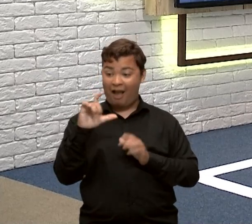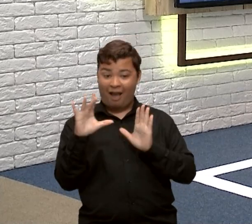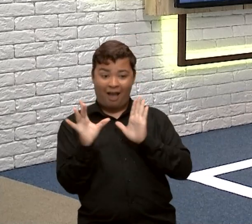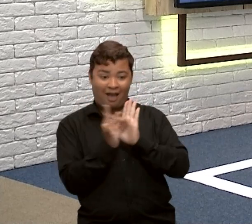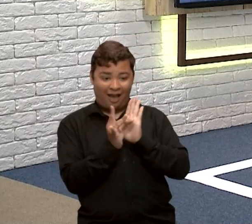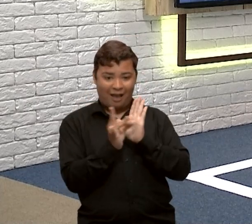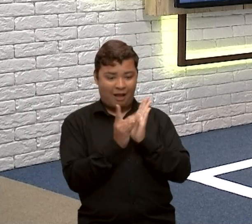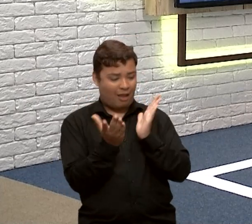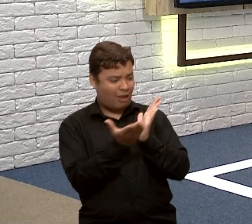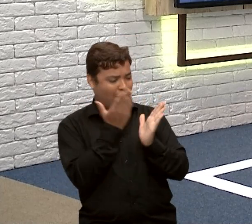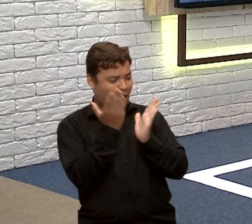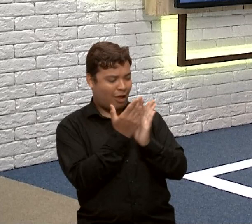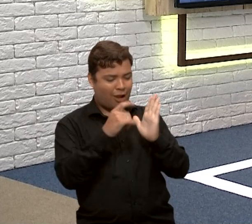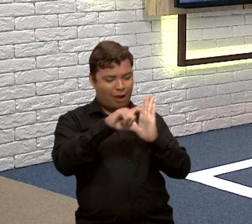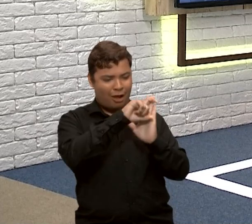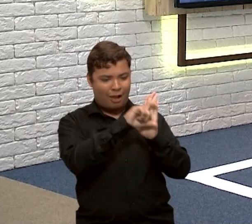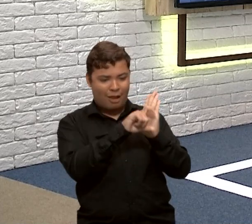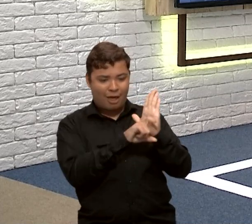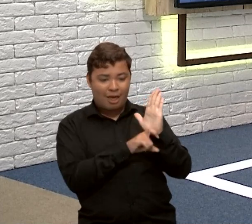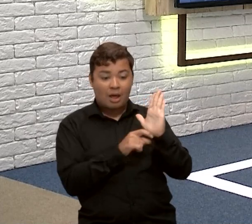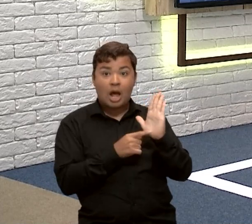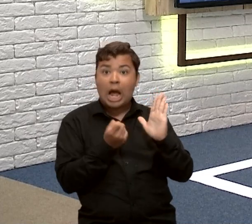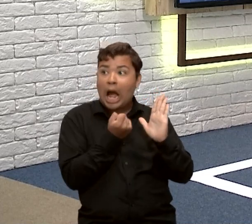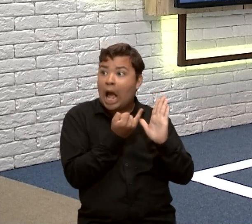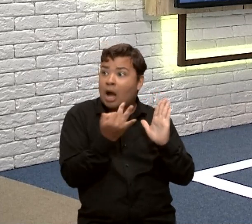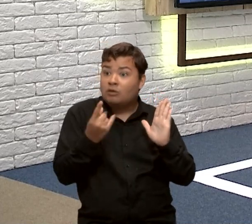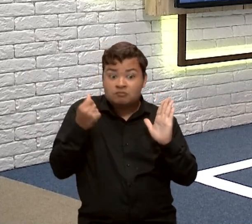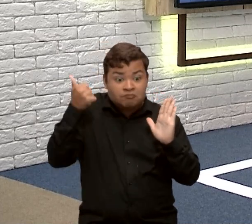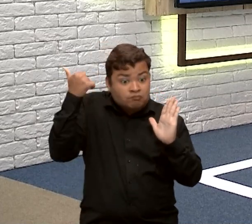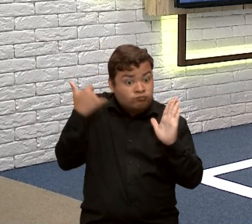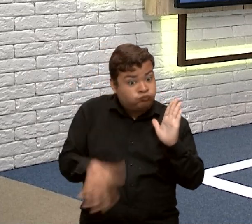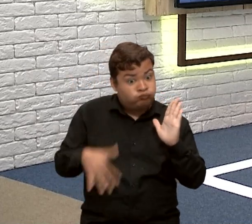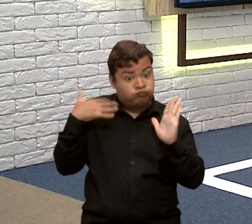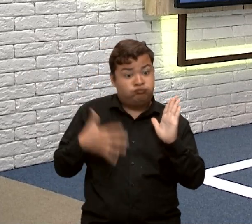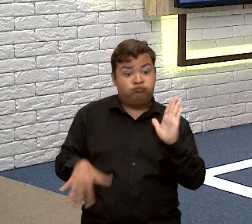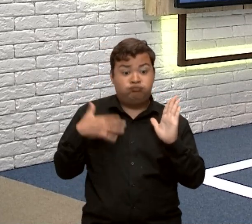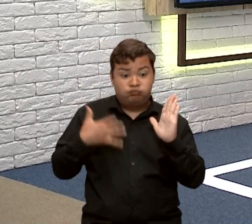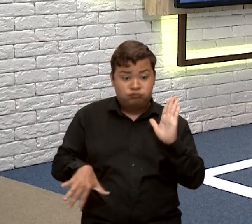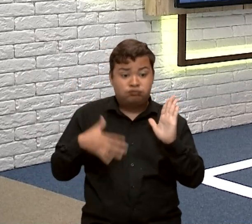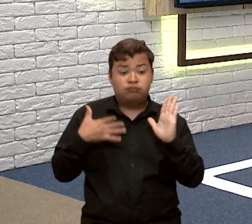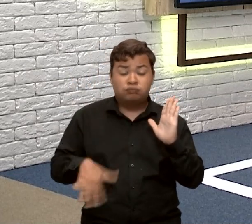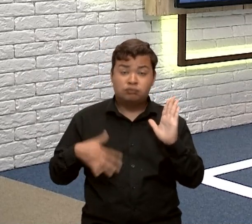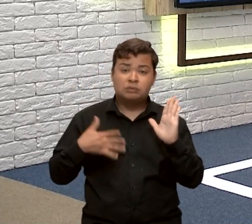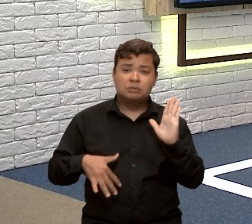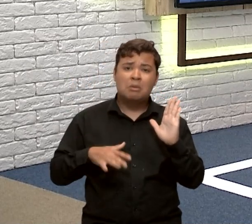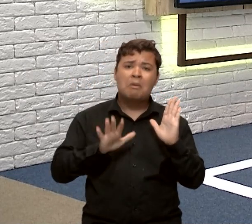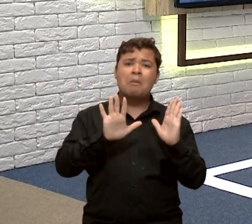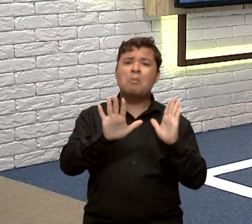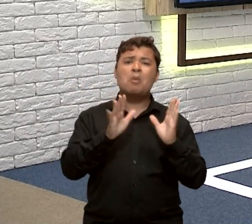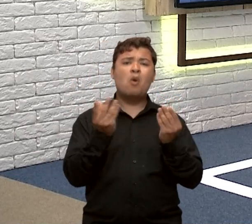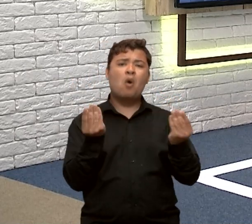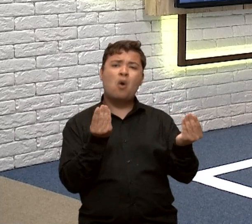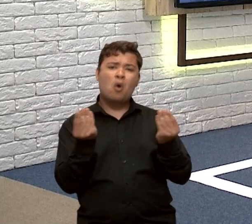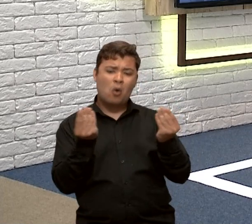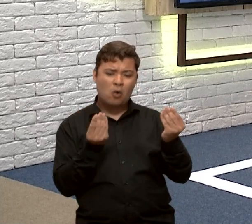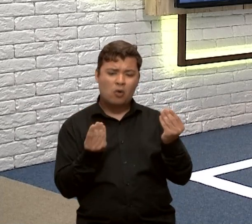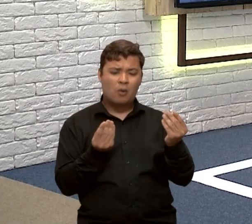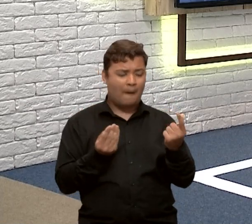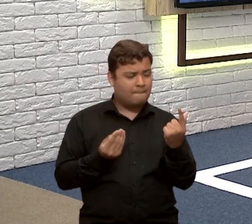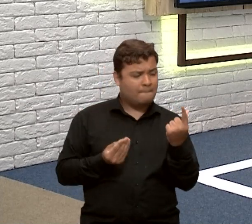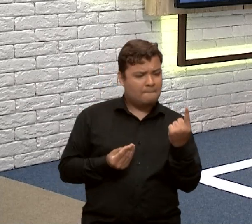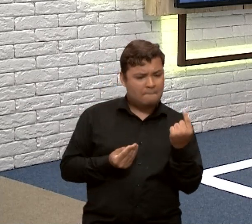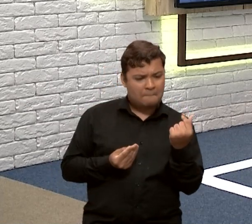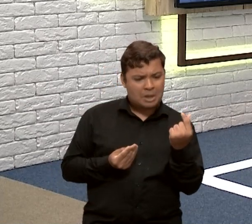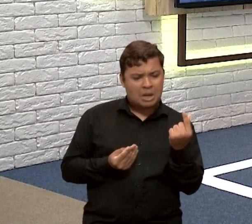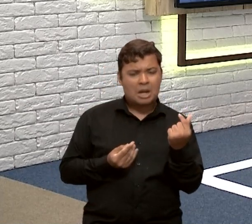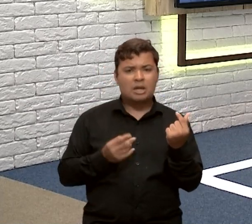algumas com valores aí estratosféricos, né? Como que é essa relação aí de preço e valor